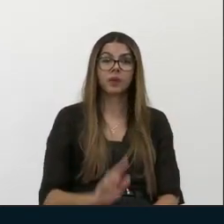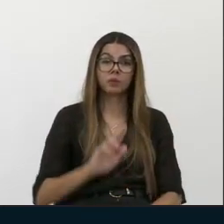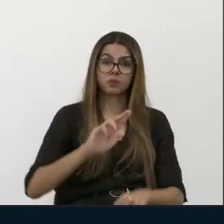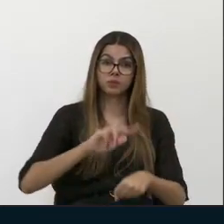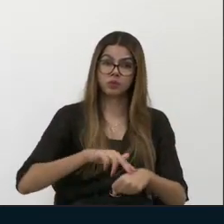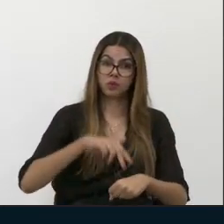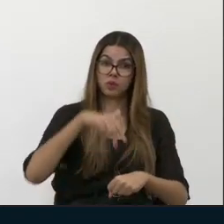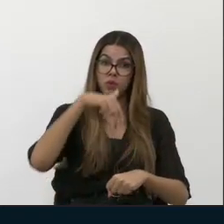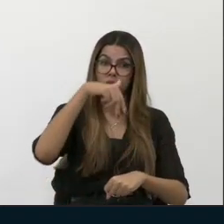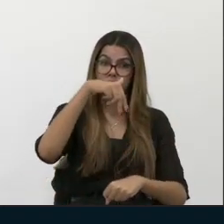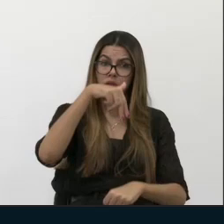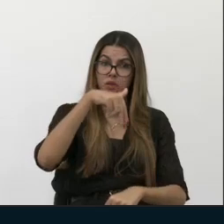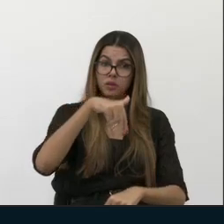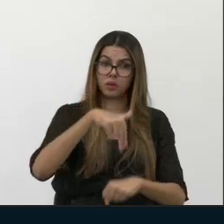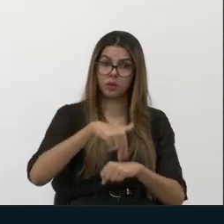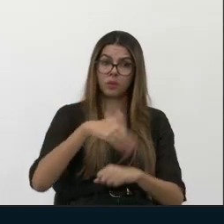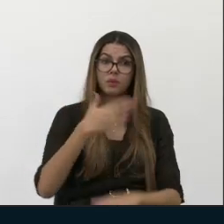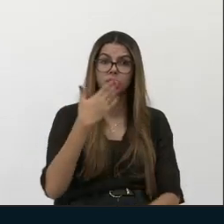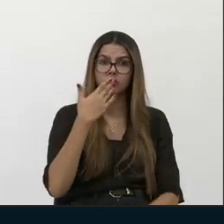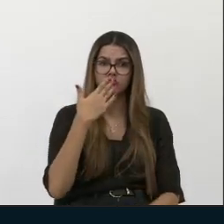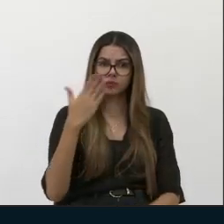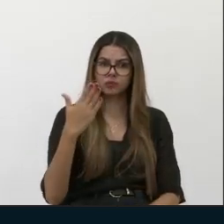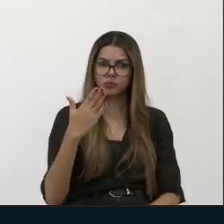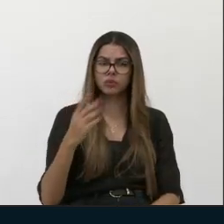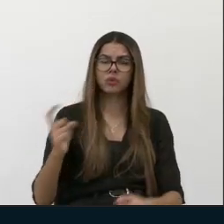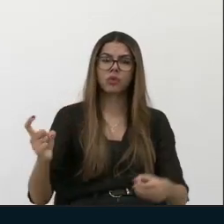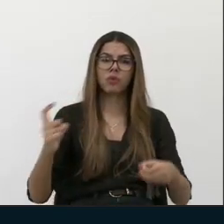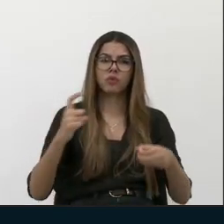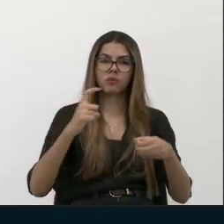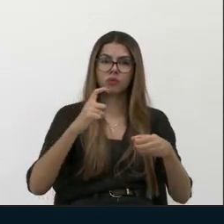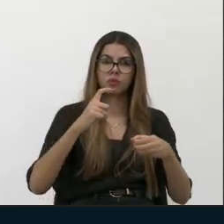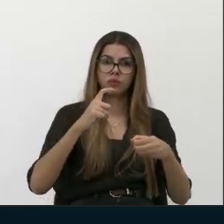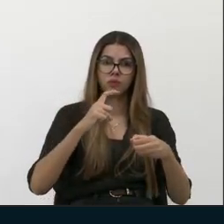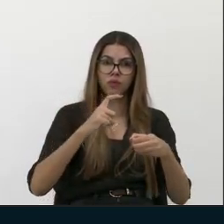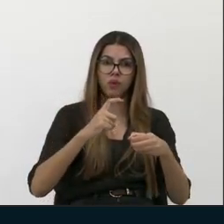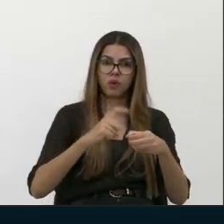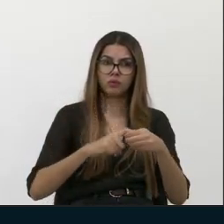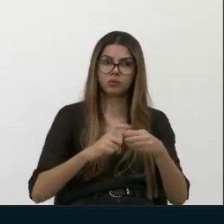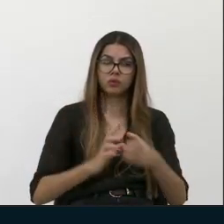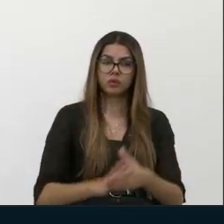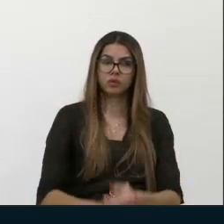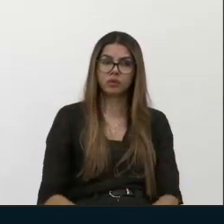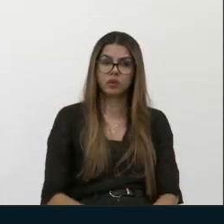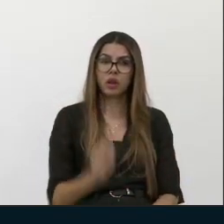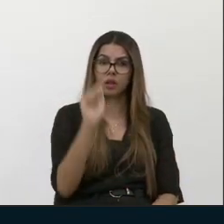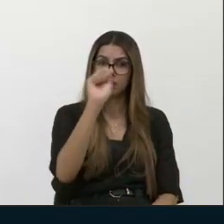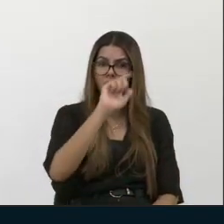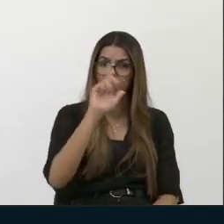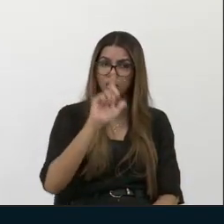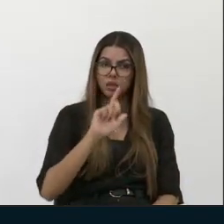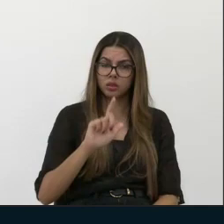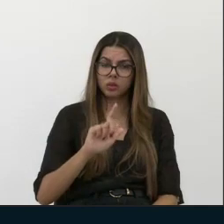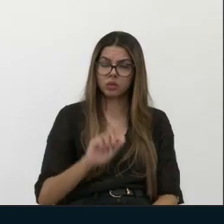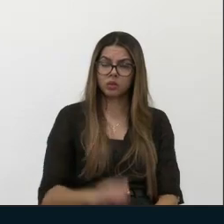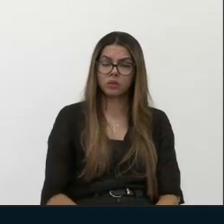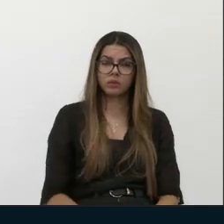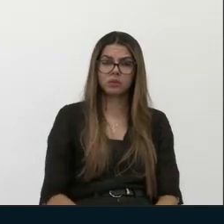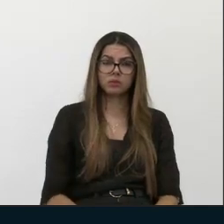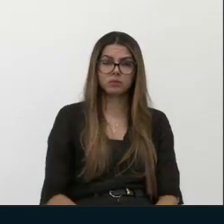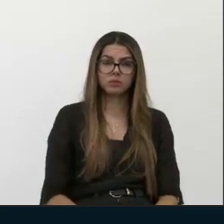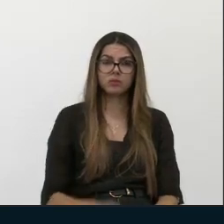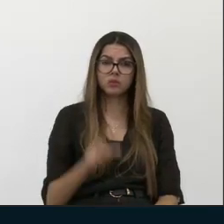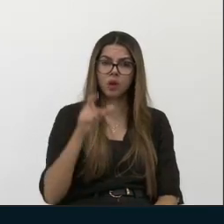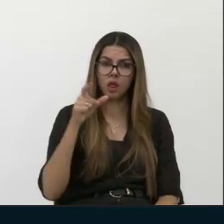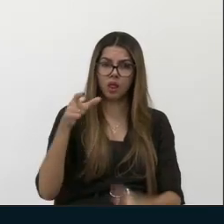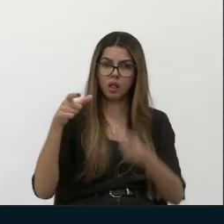momento, conclamando que volte a ter a Zona Azul no local